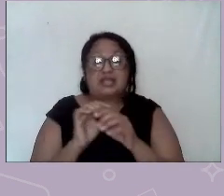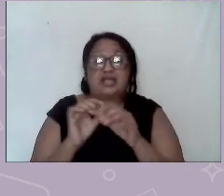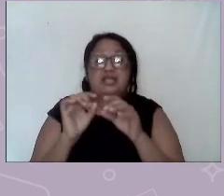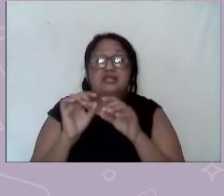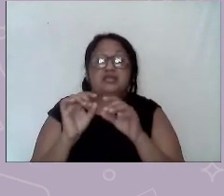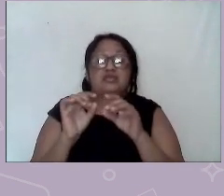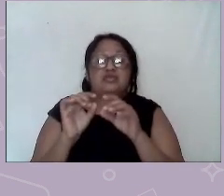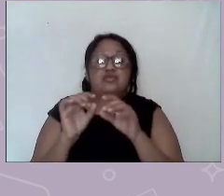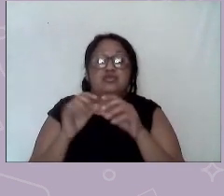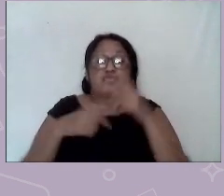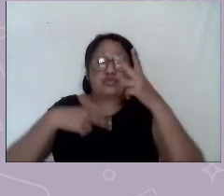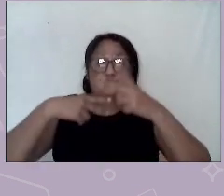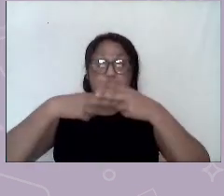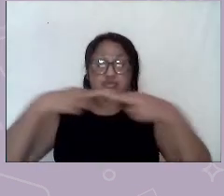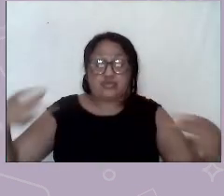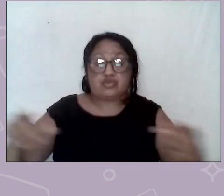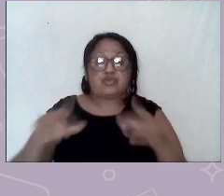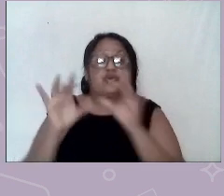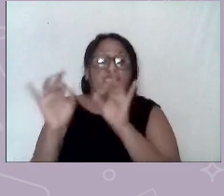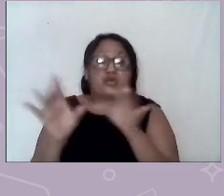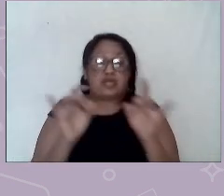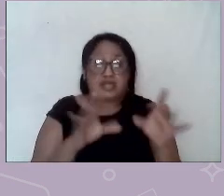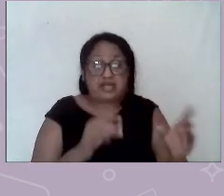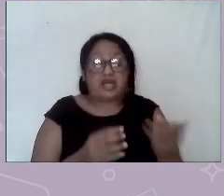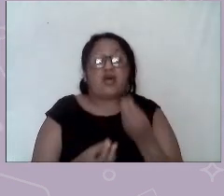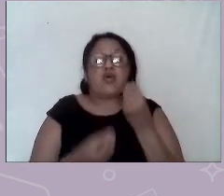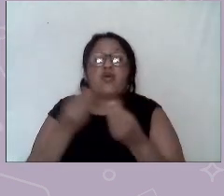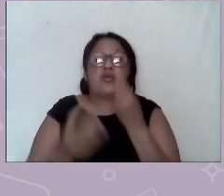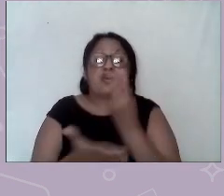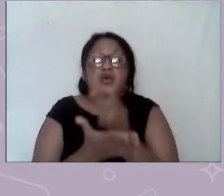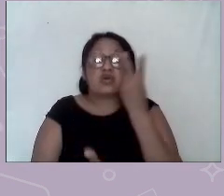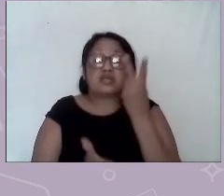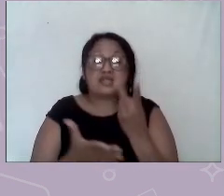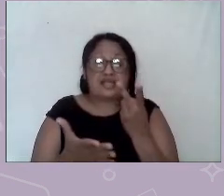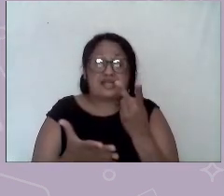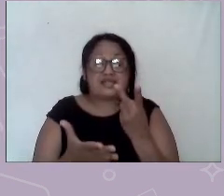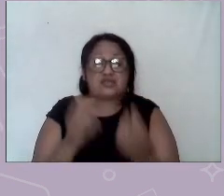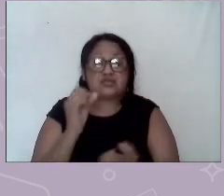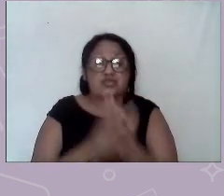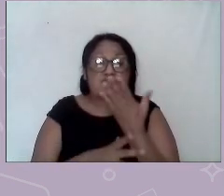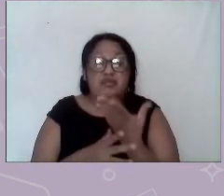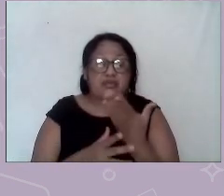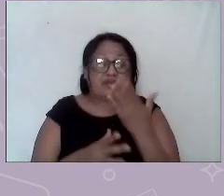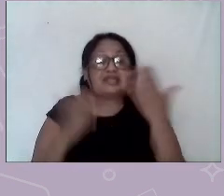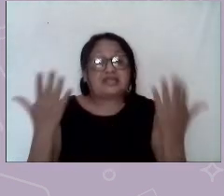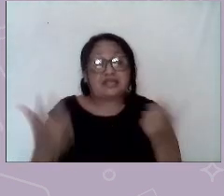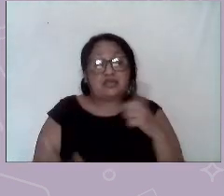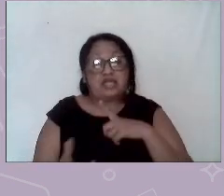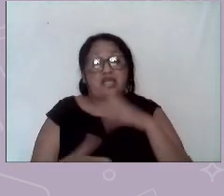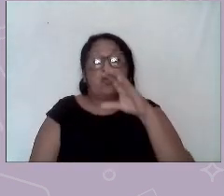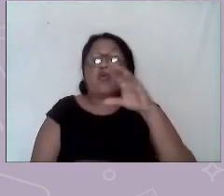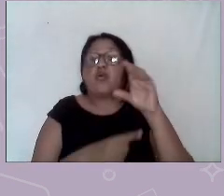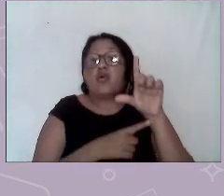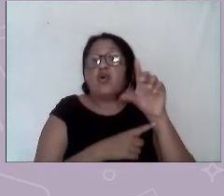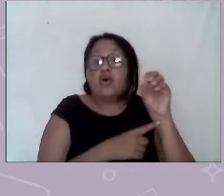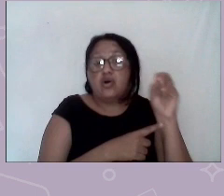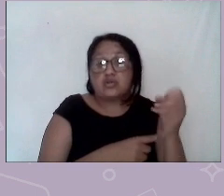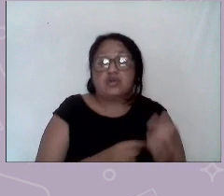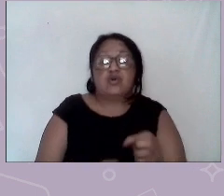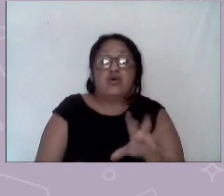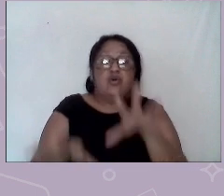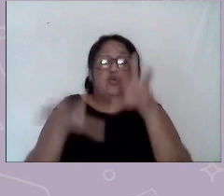seu processo de fabricação ocorre através da seguinte reação então na reação ele tem o cloro no estado gasoso